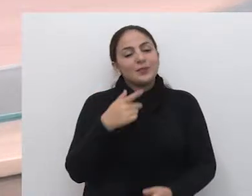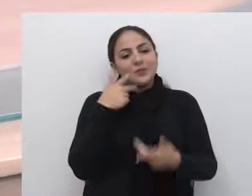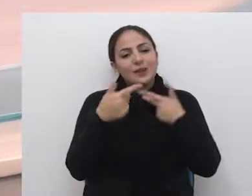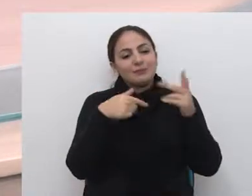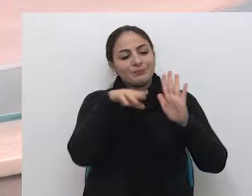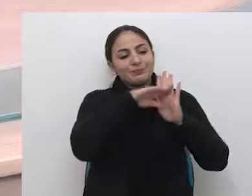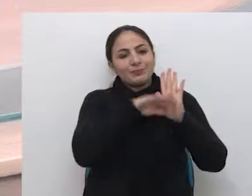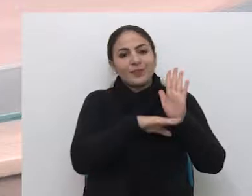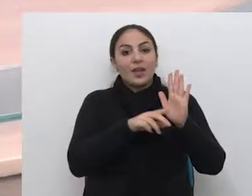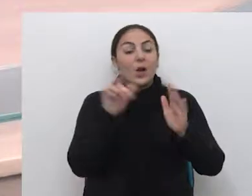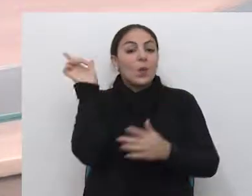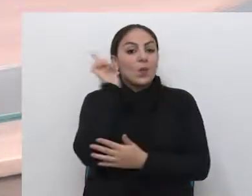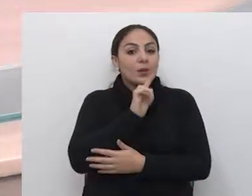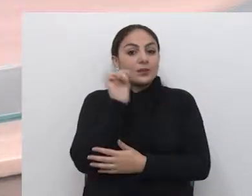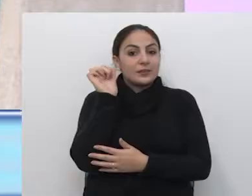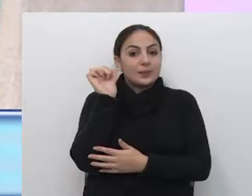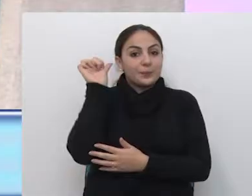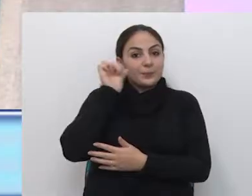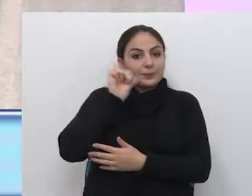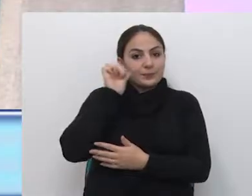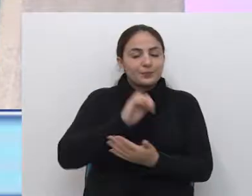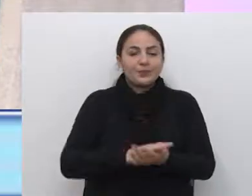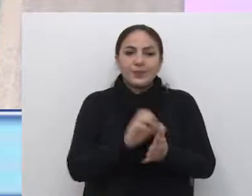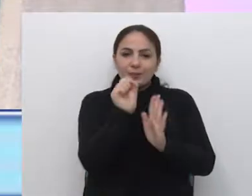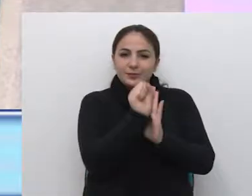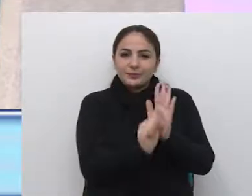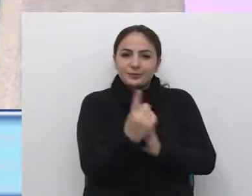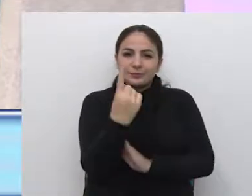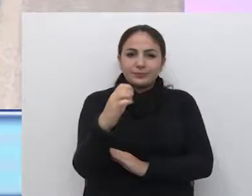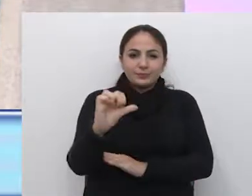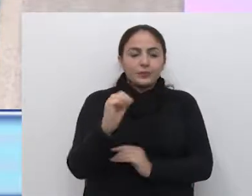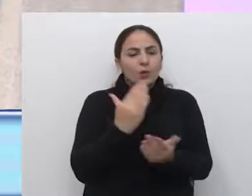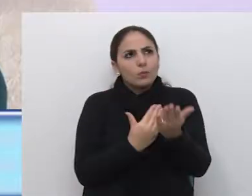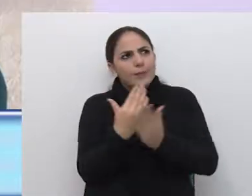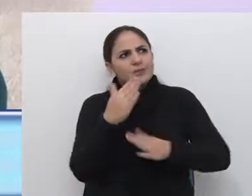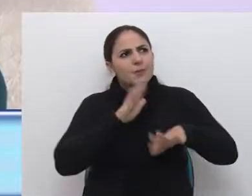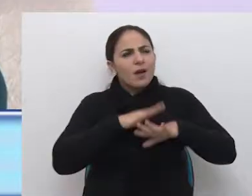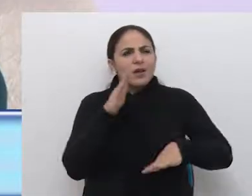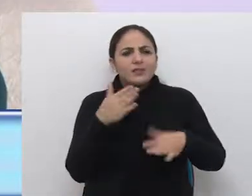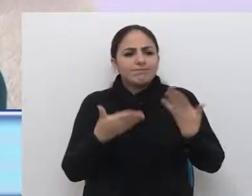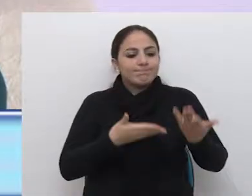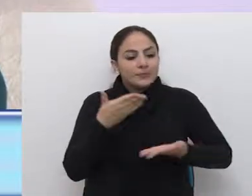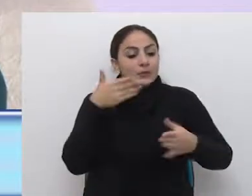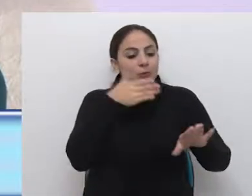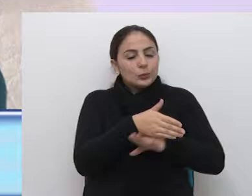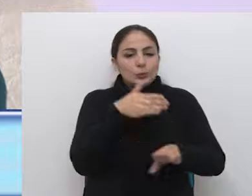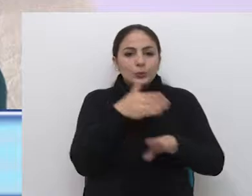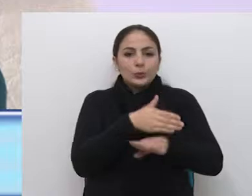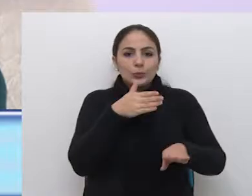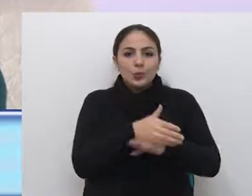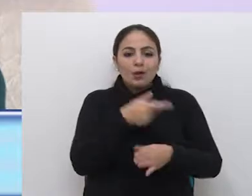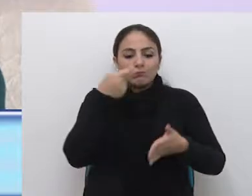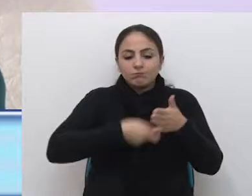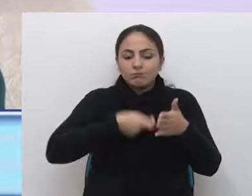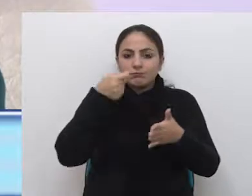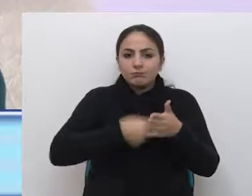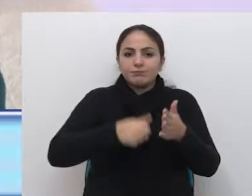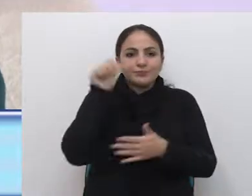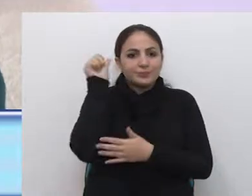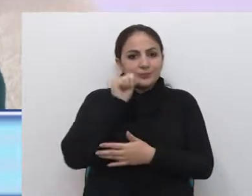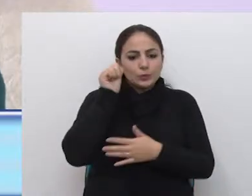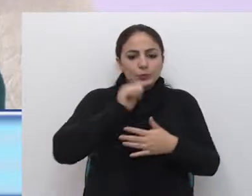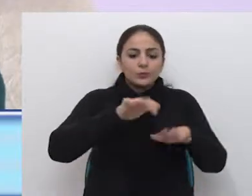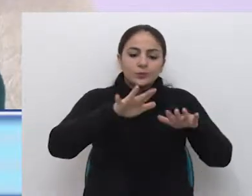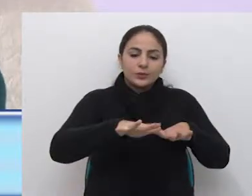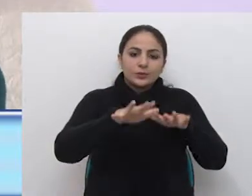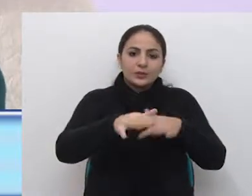pauta, as conquistas femininas. A partir do século XIX começam a ser mais presentes as